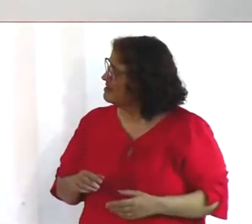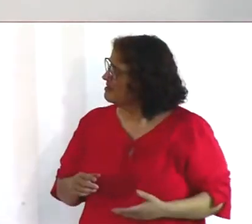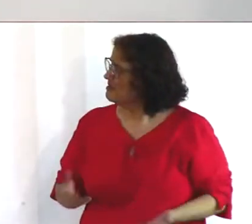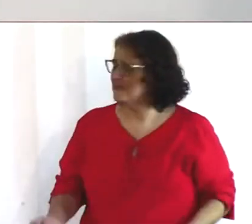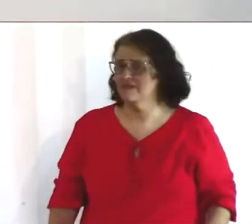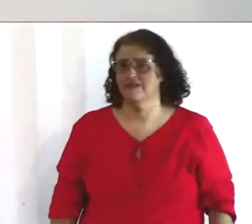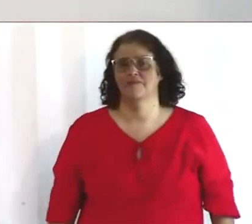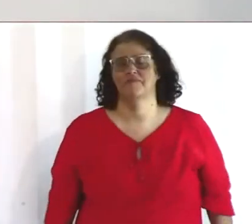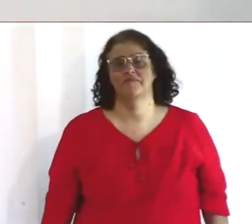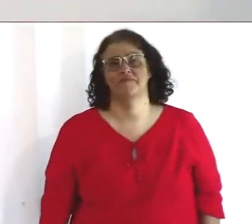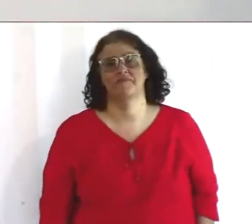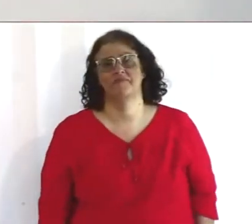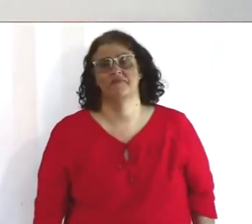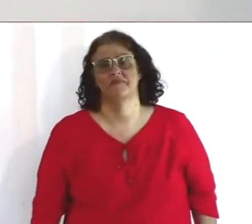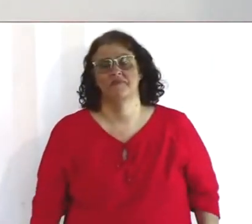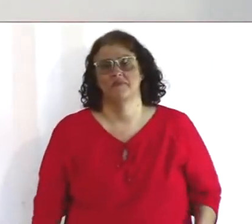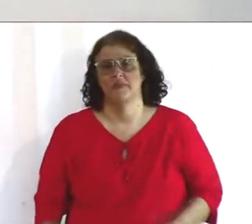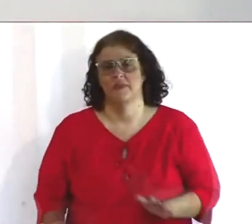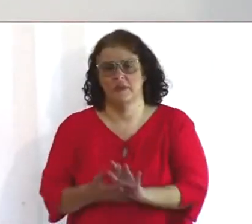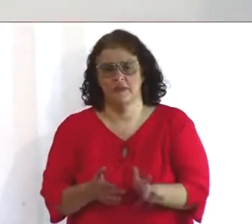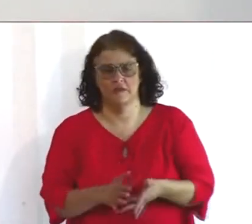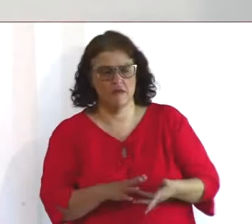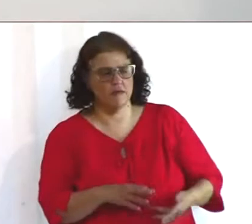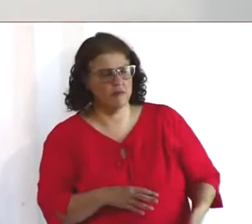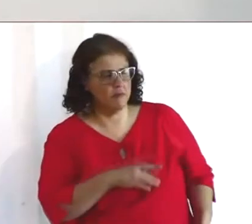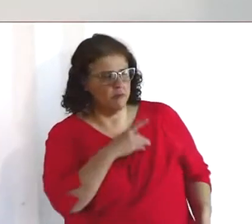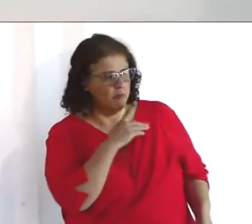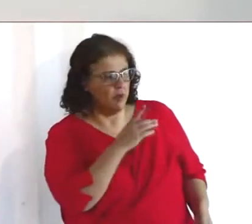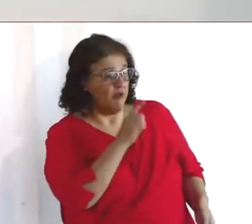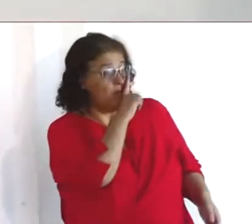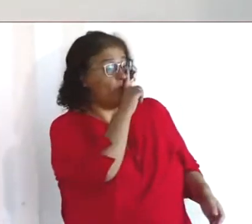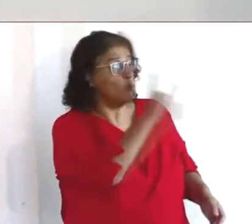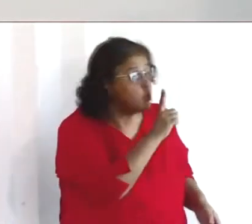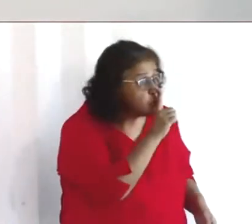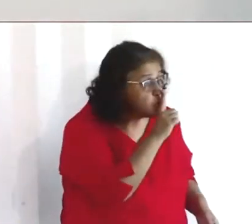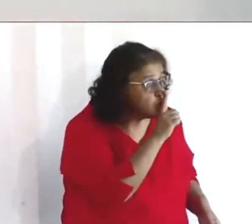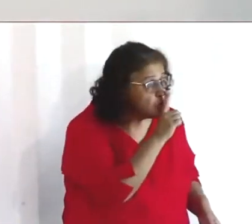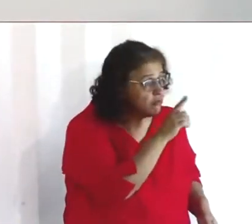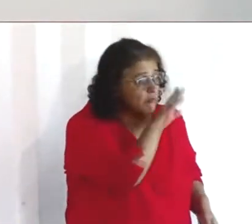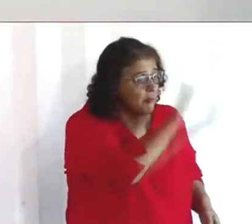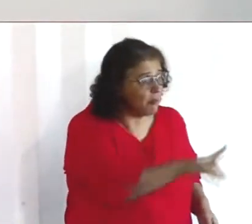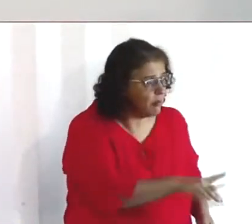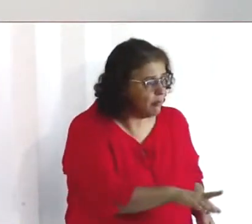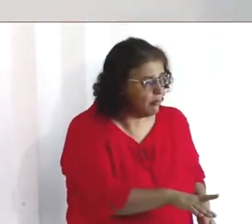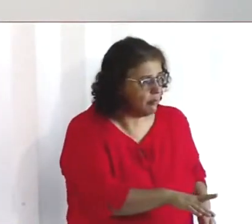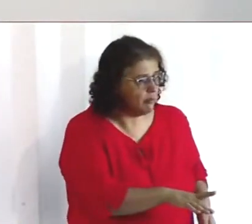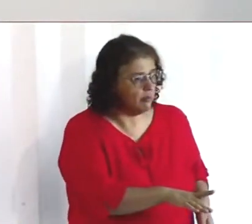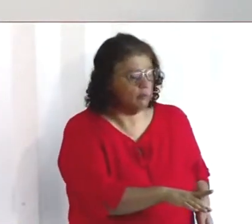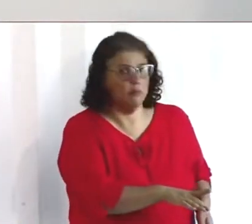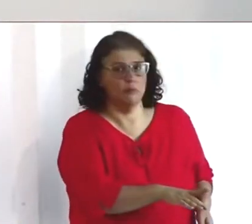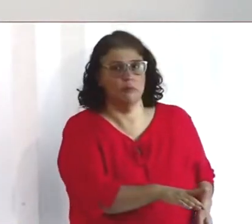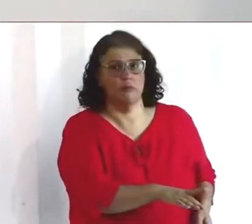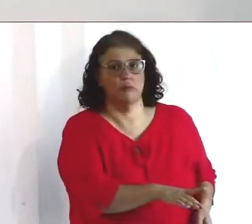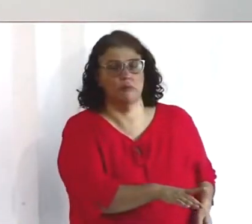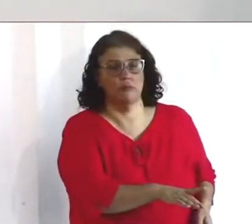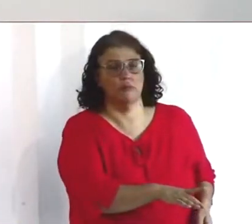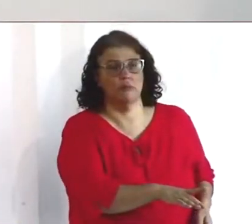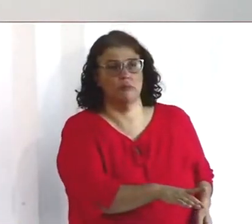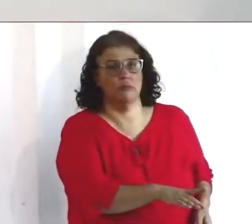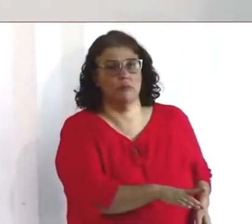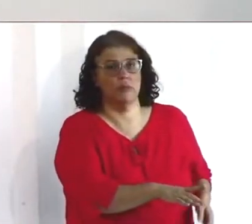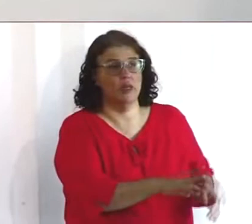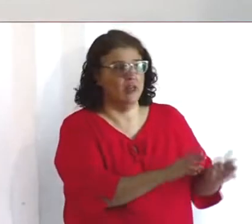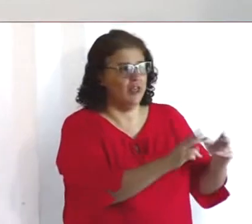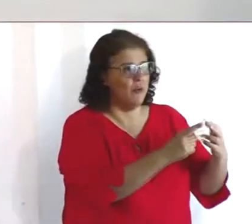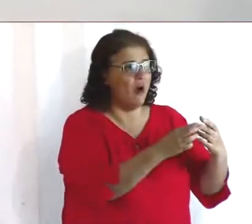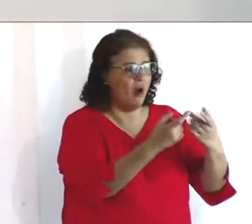A palavra de Deus diz que Jesus o repreende, a palavra aqui, cala-te, no texto original é, volta com a